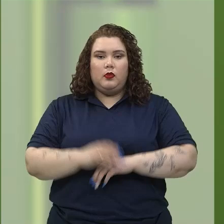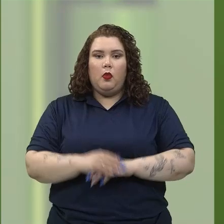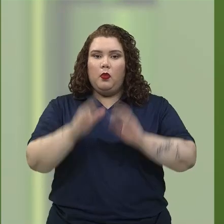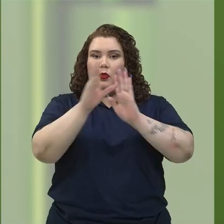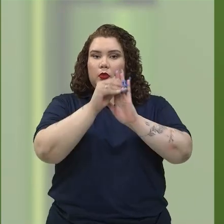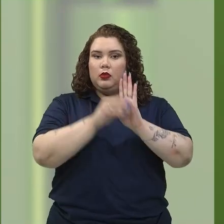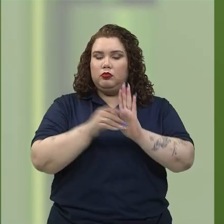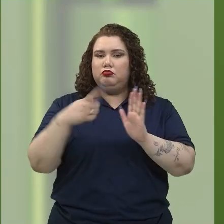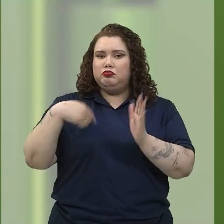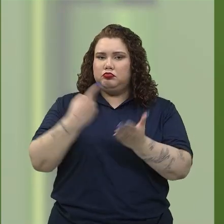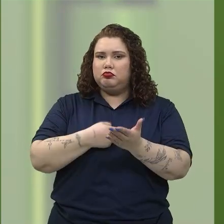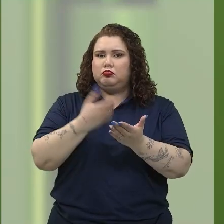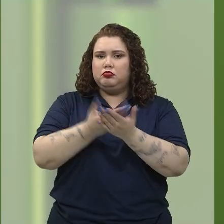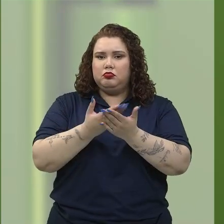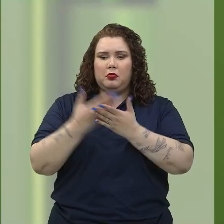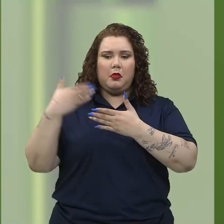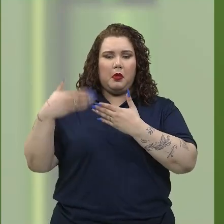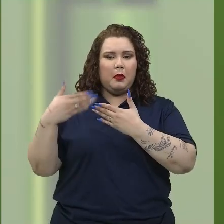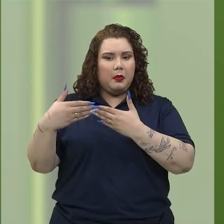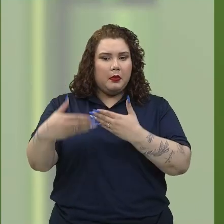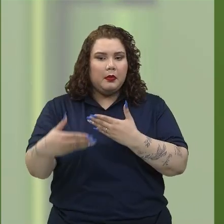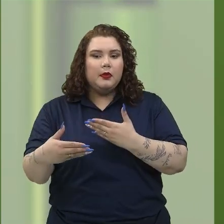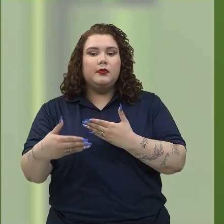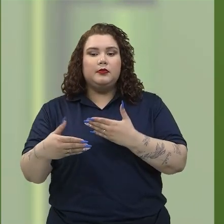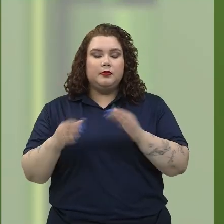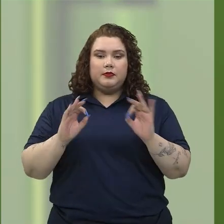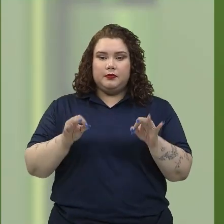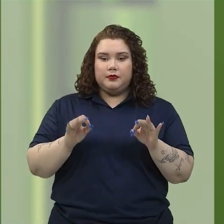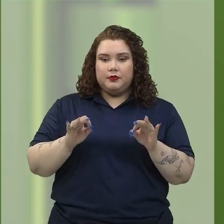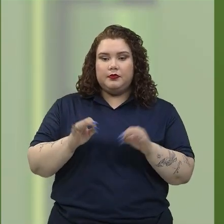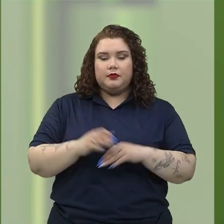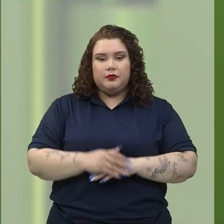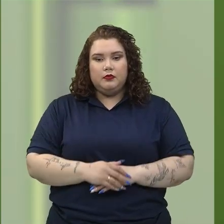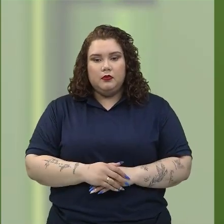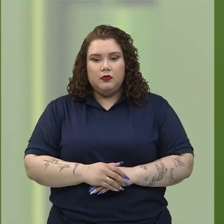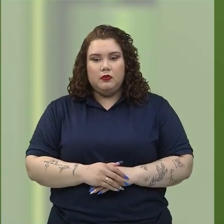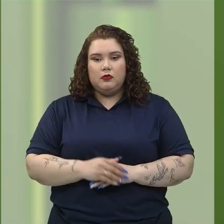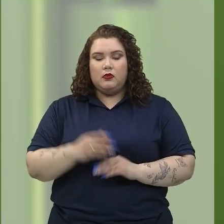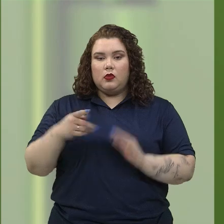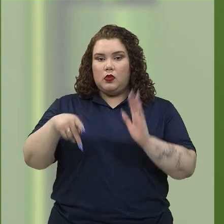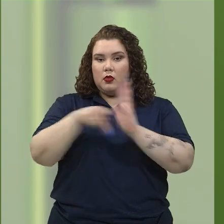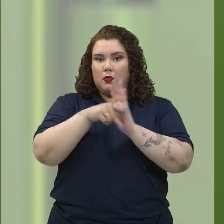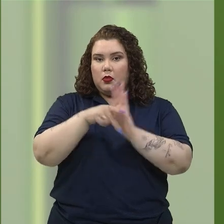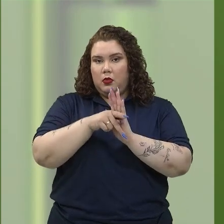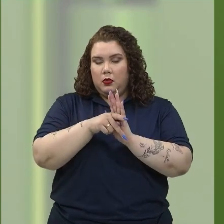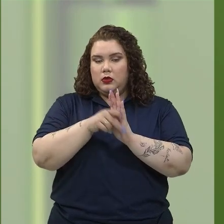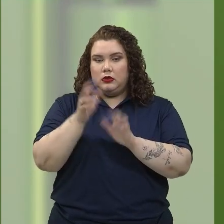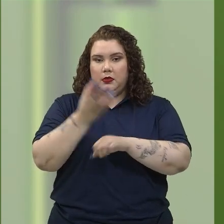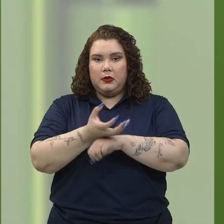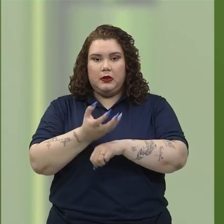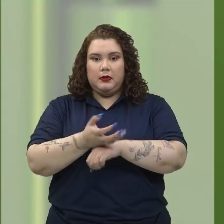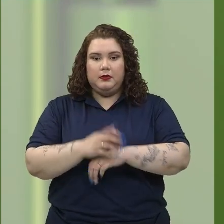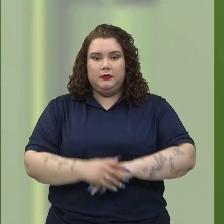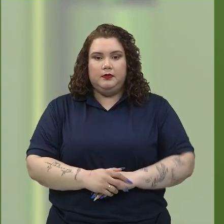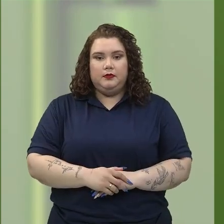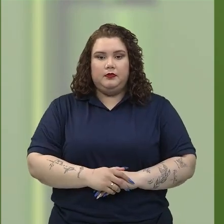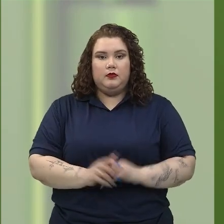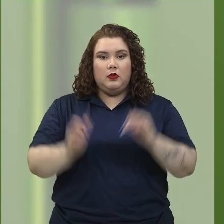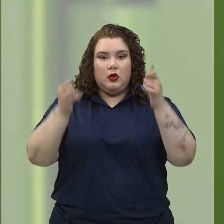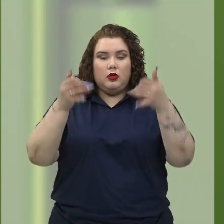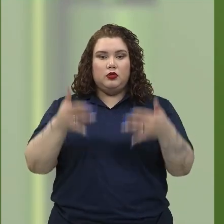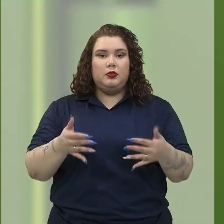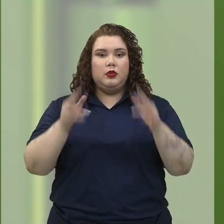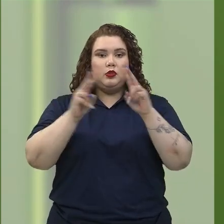falando bastante nesses momentos aqui no nosso módulo. Vamos falar aí dos